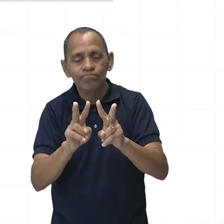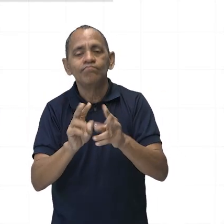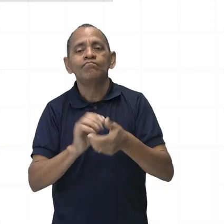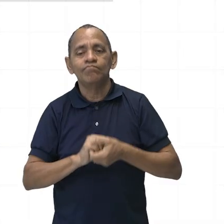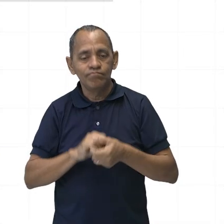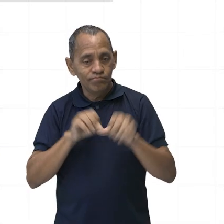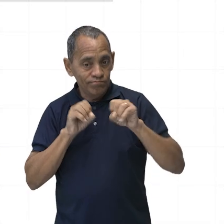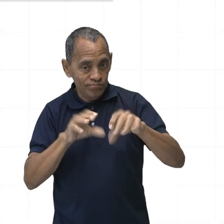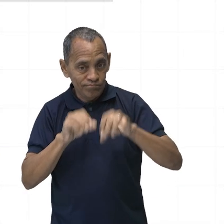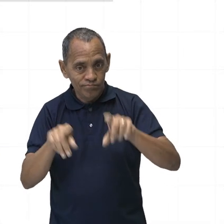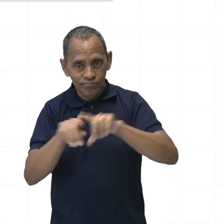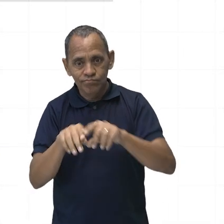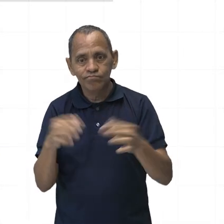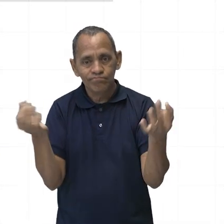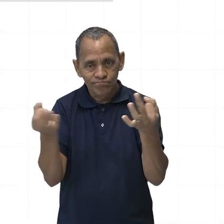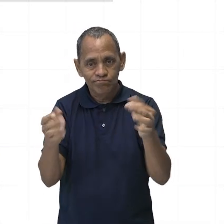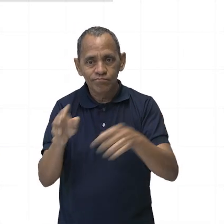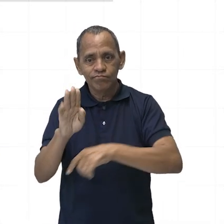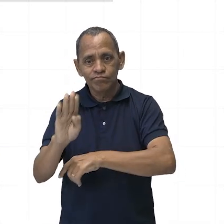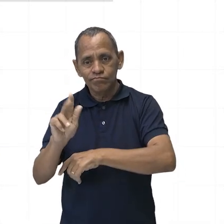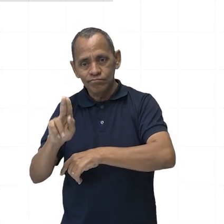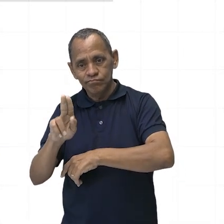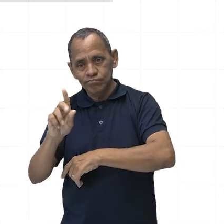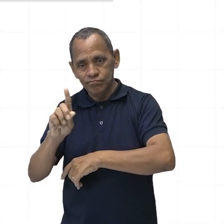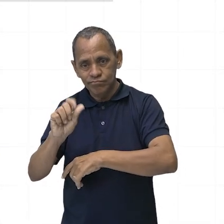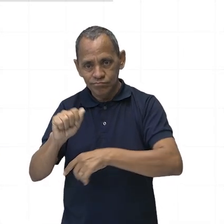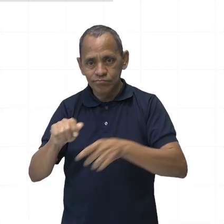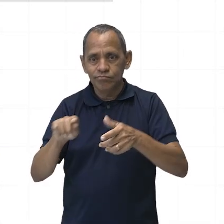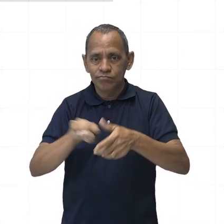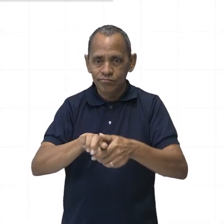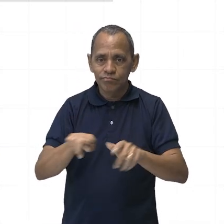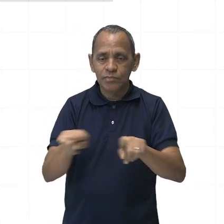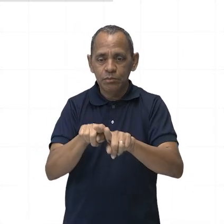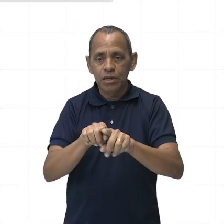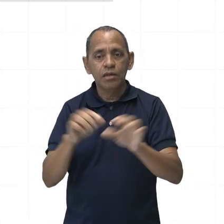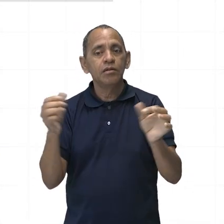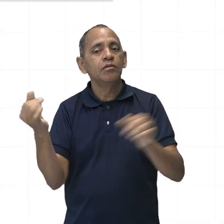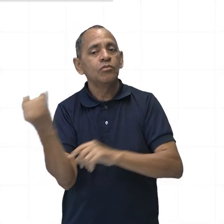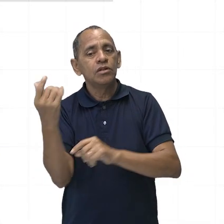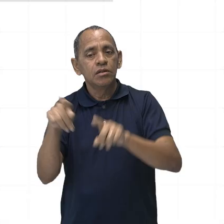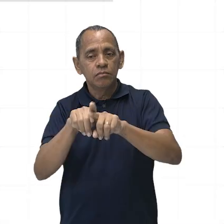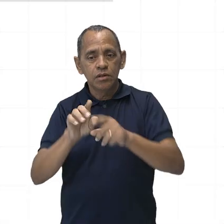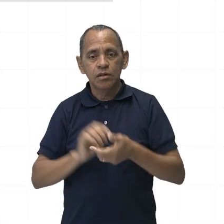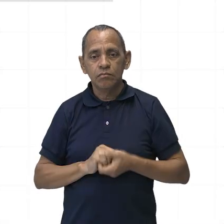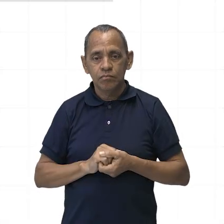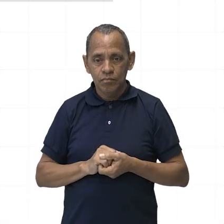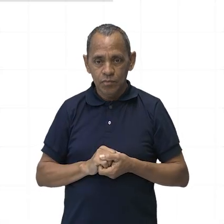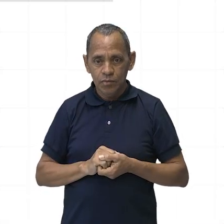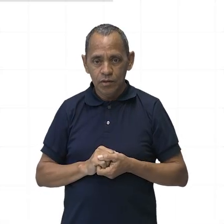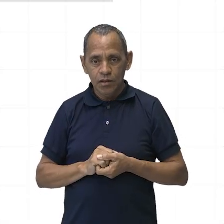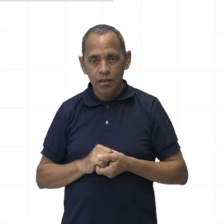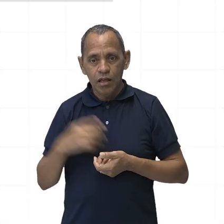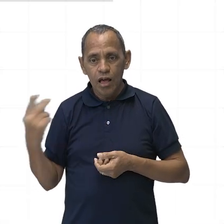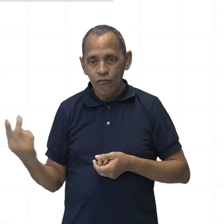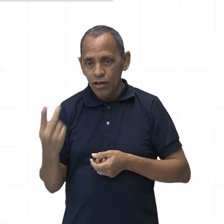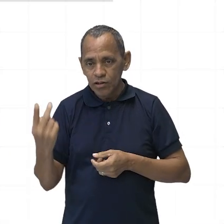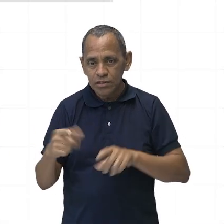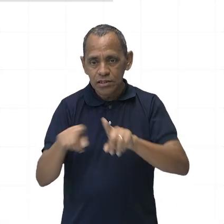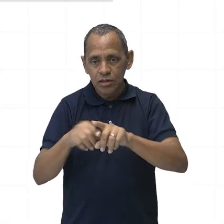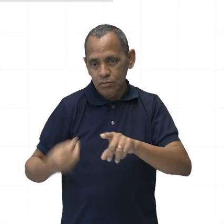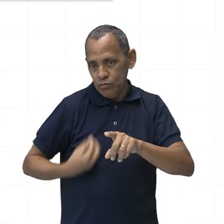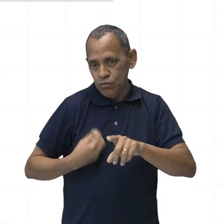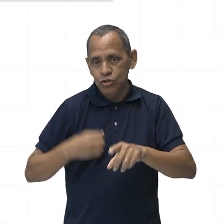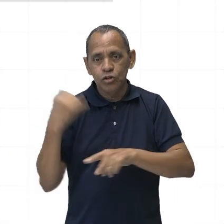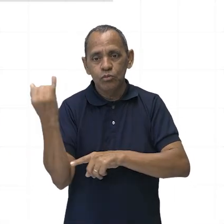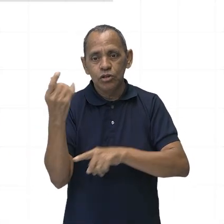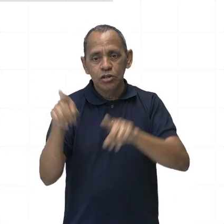são elementos importantes para a plena conexão da vida do budista com os outros seres vivos, sejam as